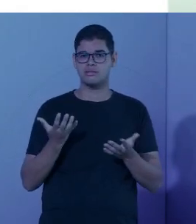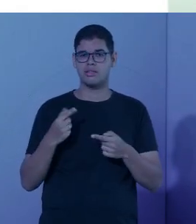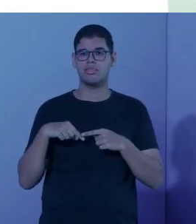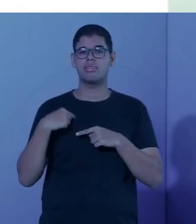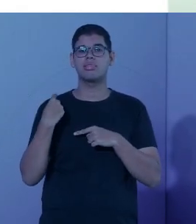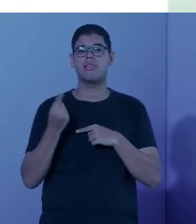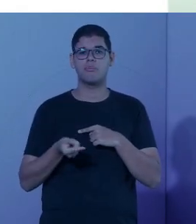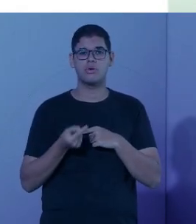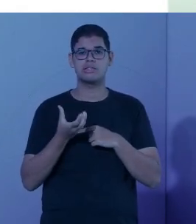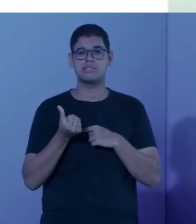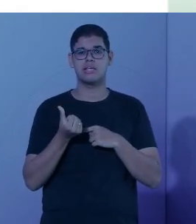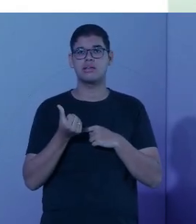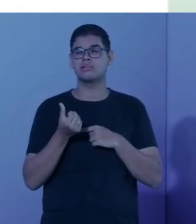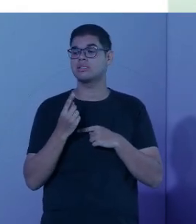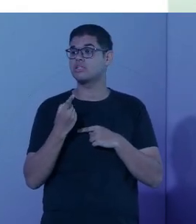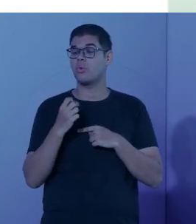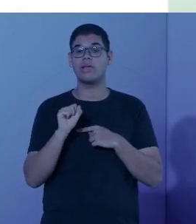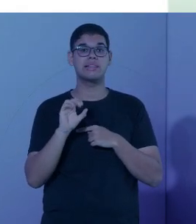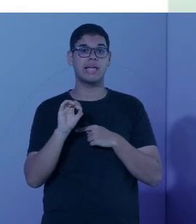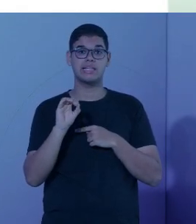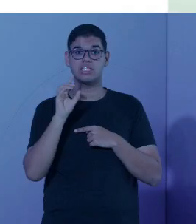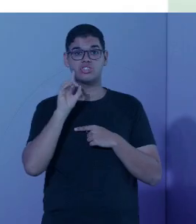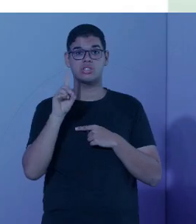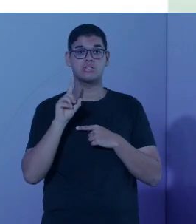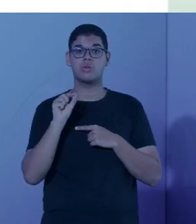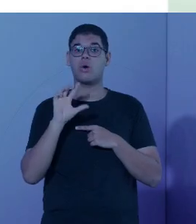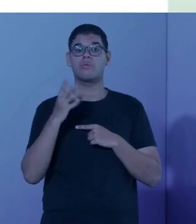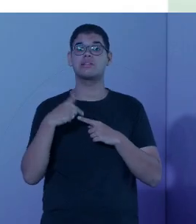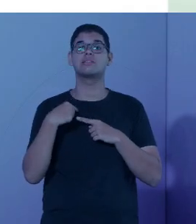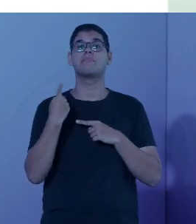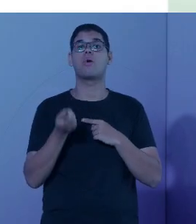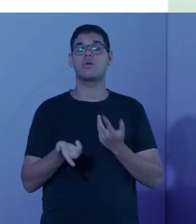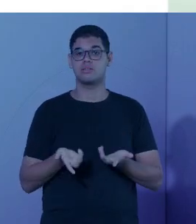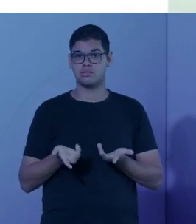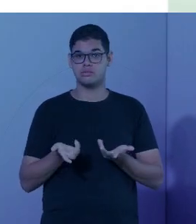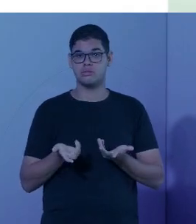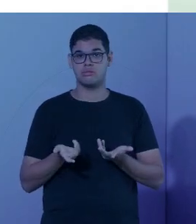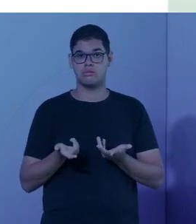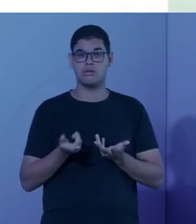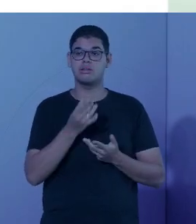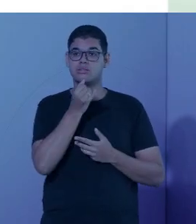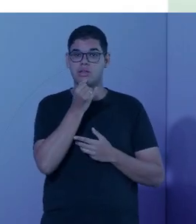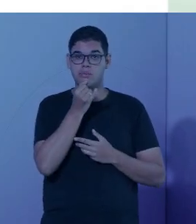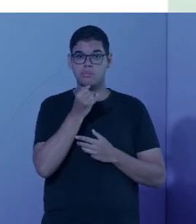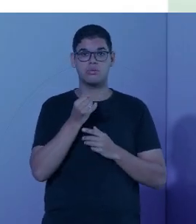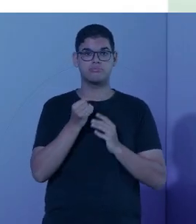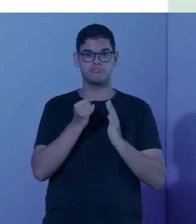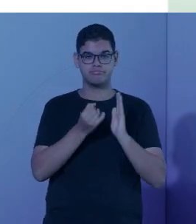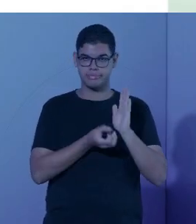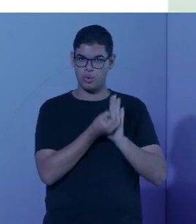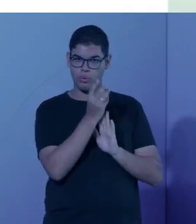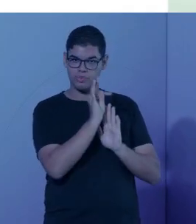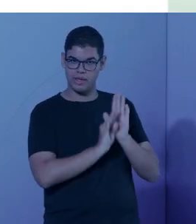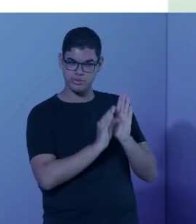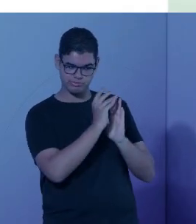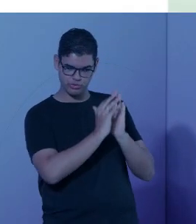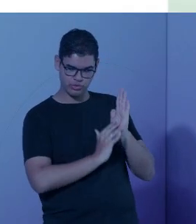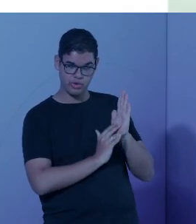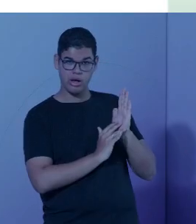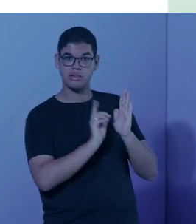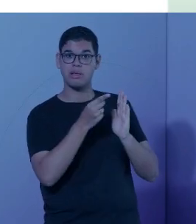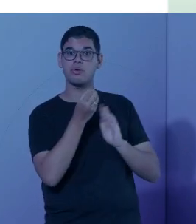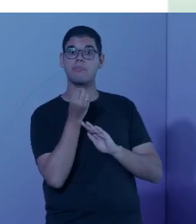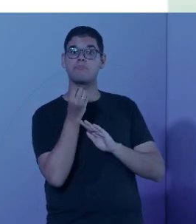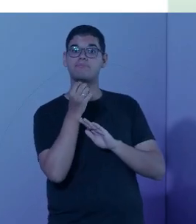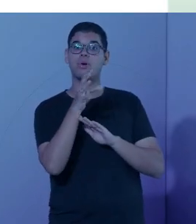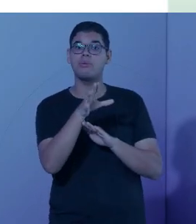Né? Dentro daqueles 180 dias após a portaria. Então, se publicou a portaria de incorporação, o que acontece depois